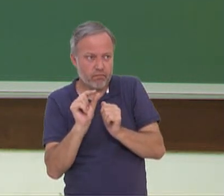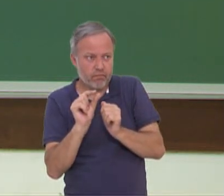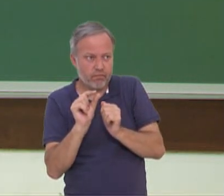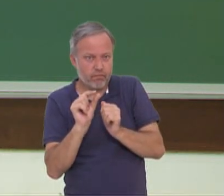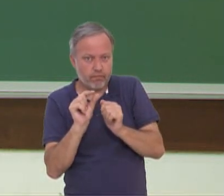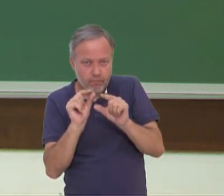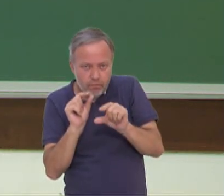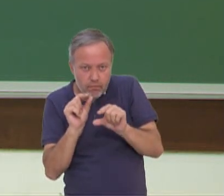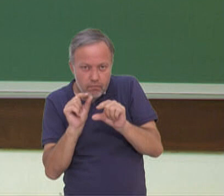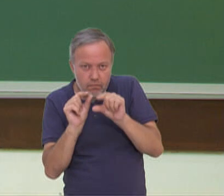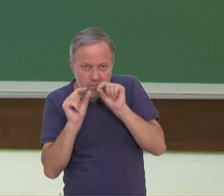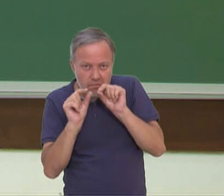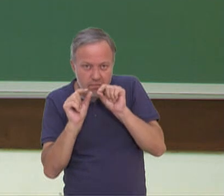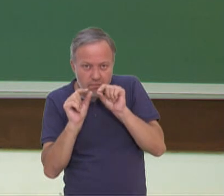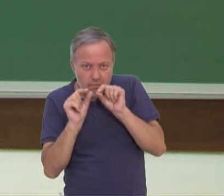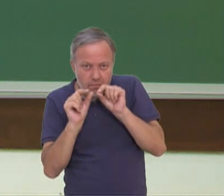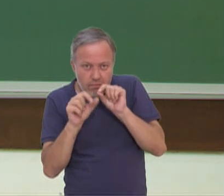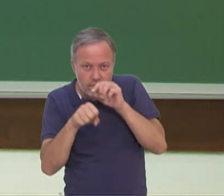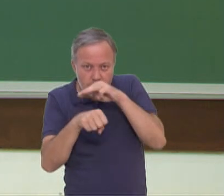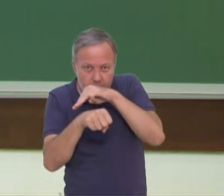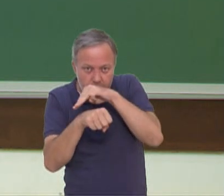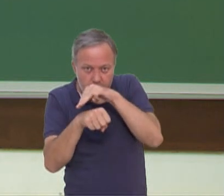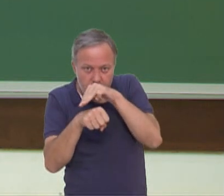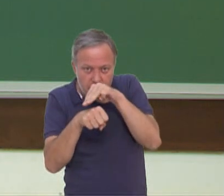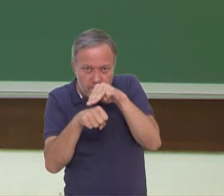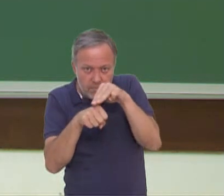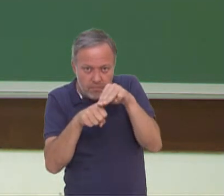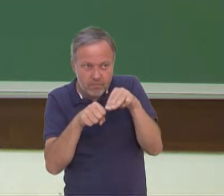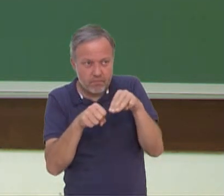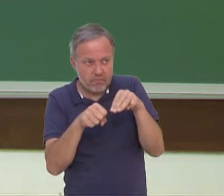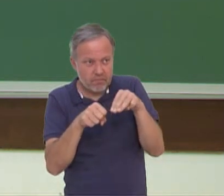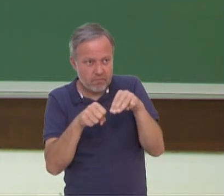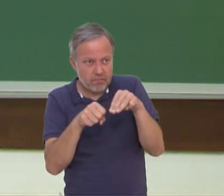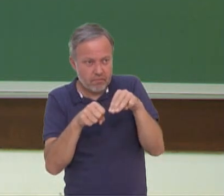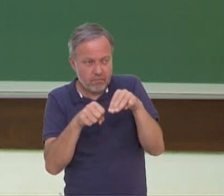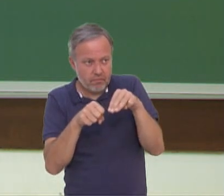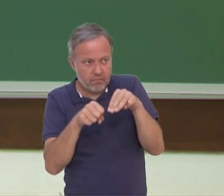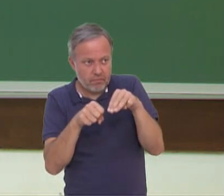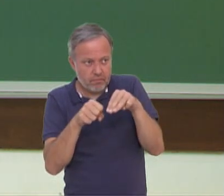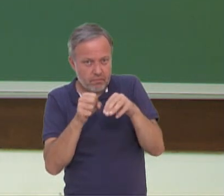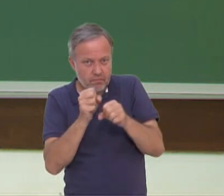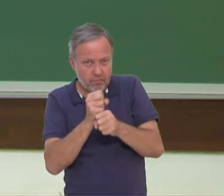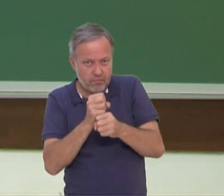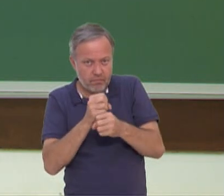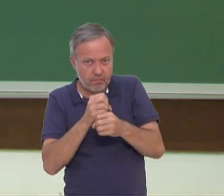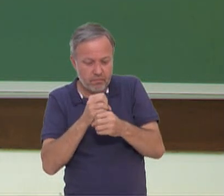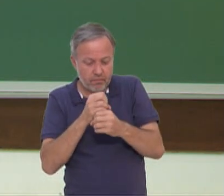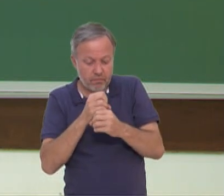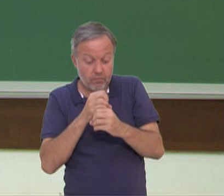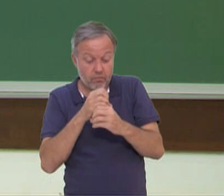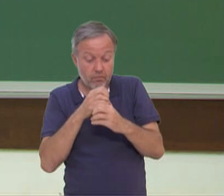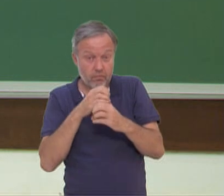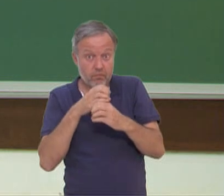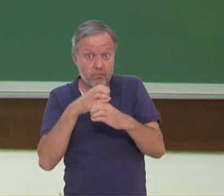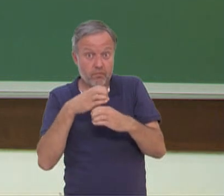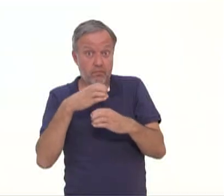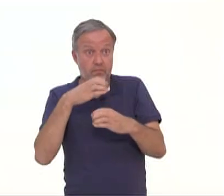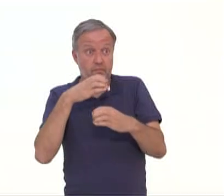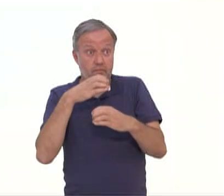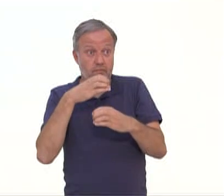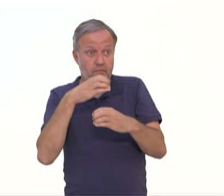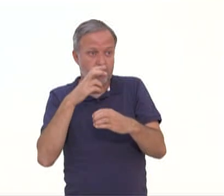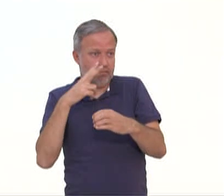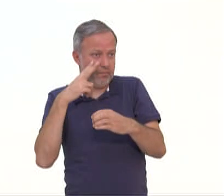que capte essa imagem que é muito menor. Eu vou para os microscópios eletrônicos. E olha só como é que fica a